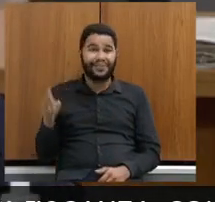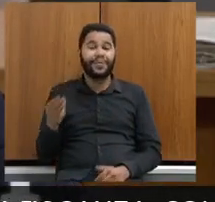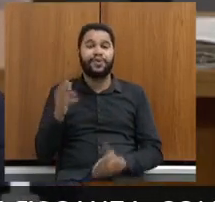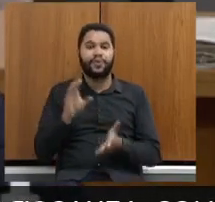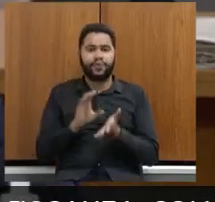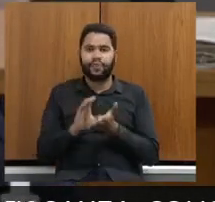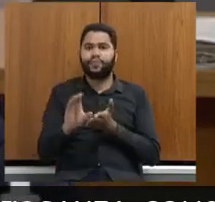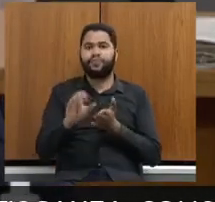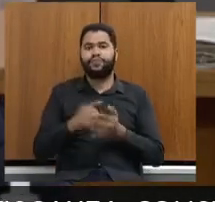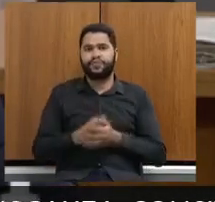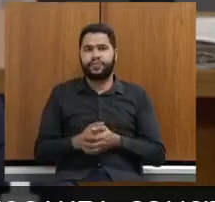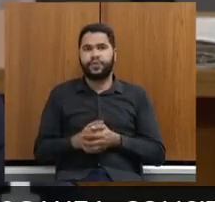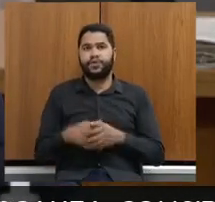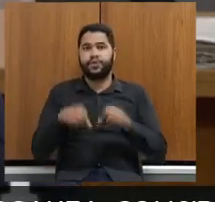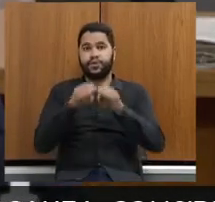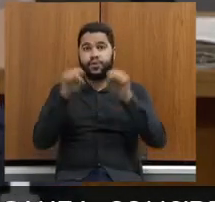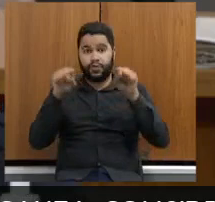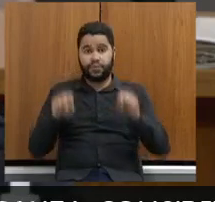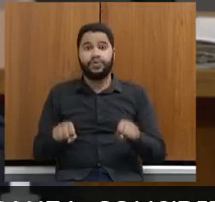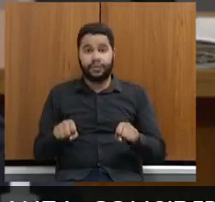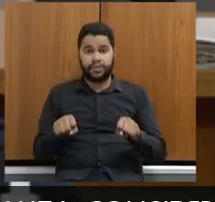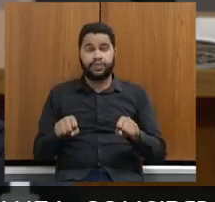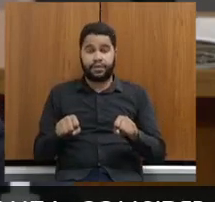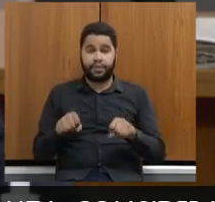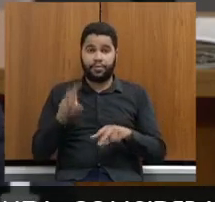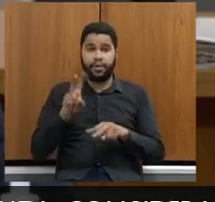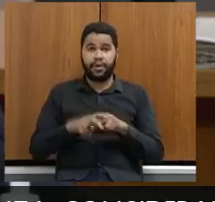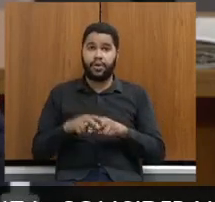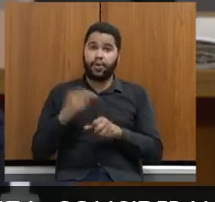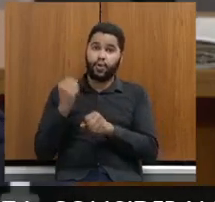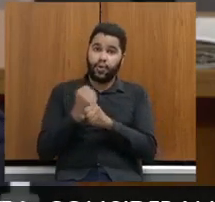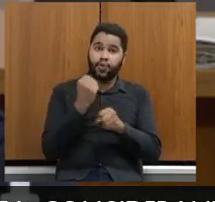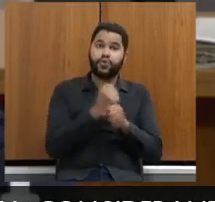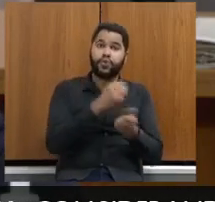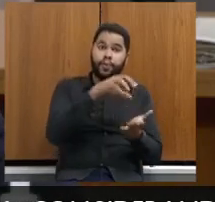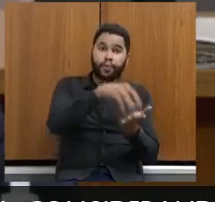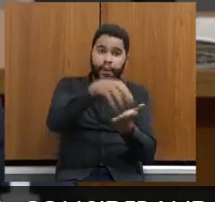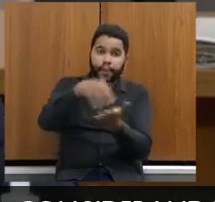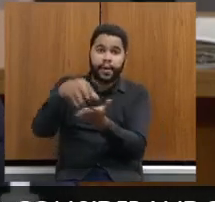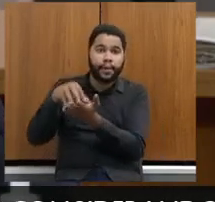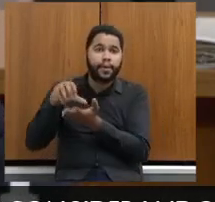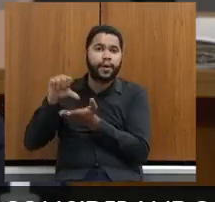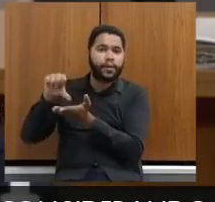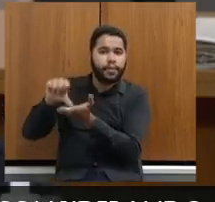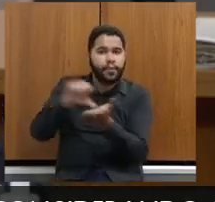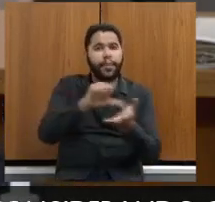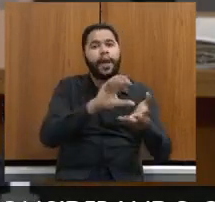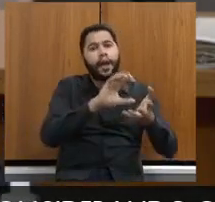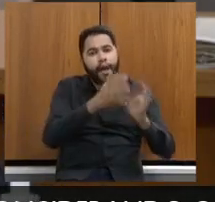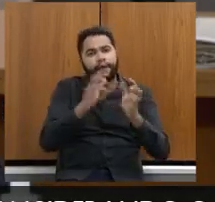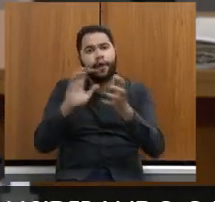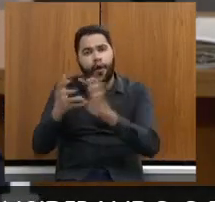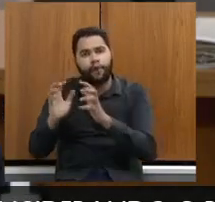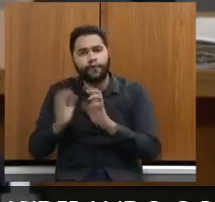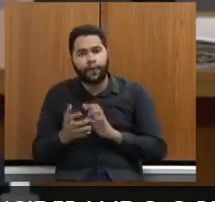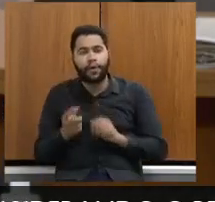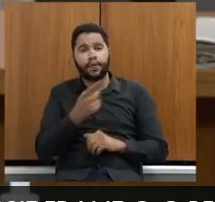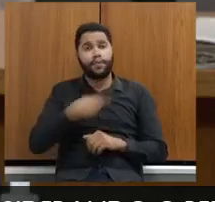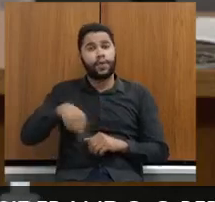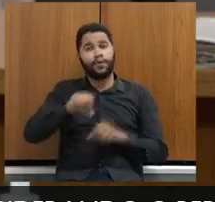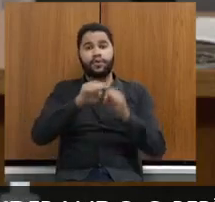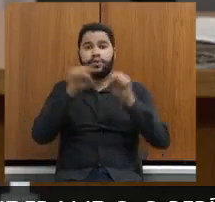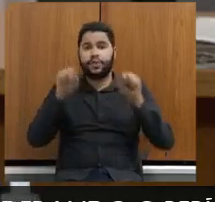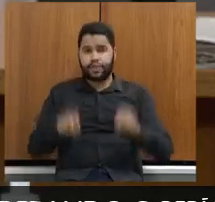investimento do governo estadual no sistema prisional então foram construção de novas unidades as novas unidades então para nós do